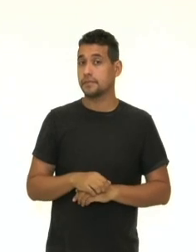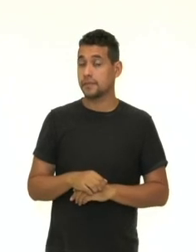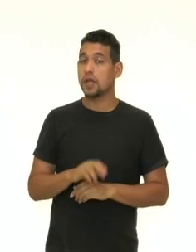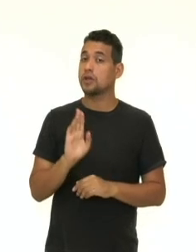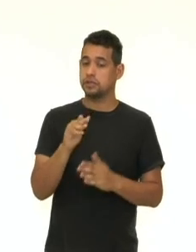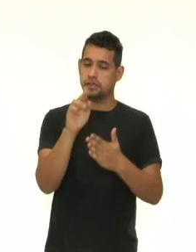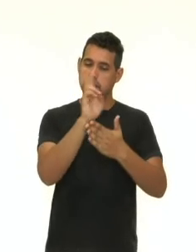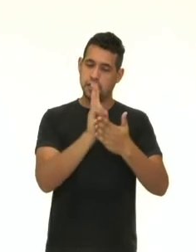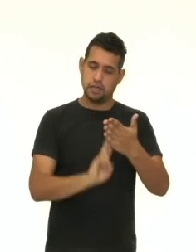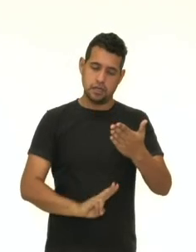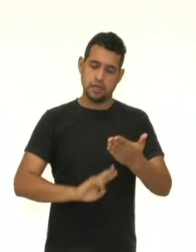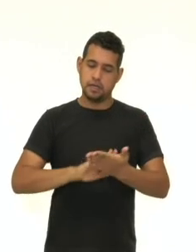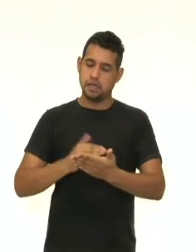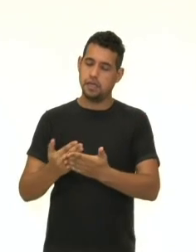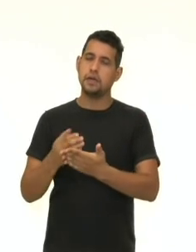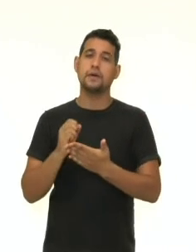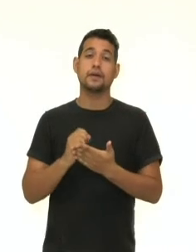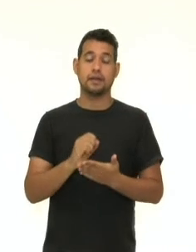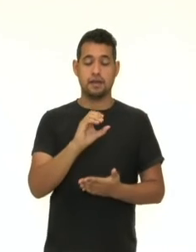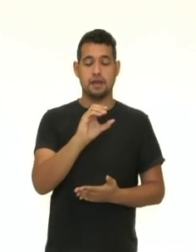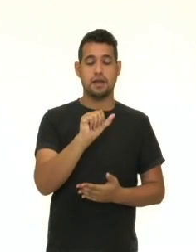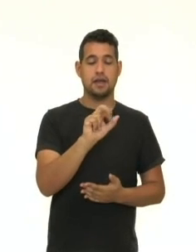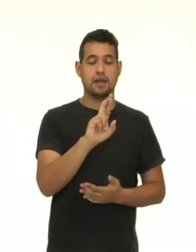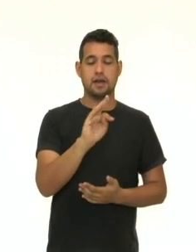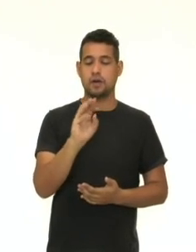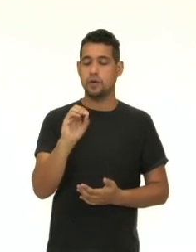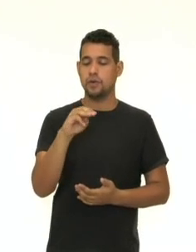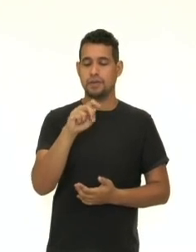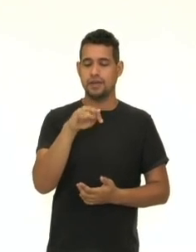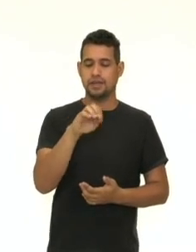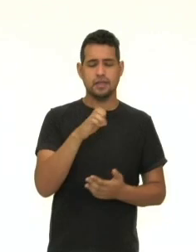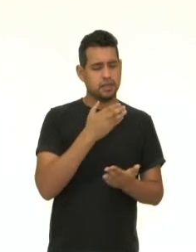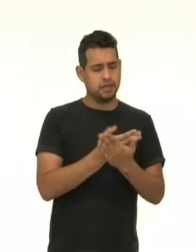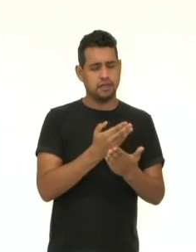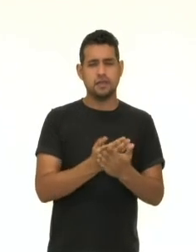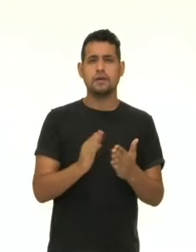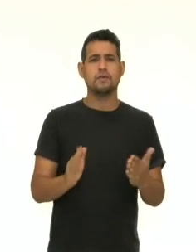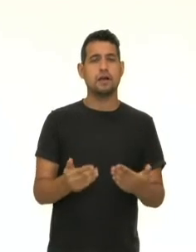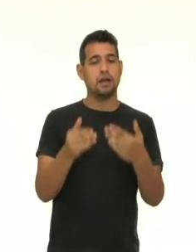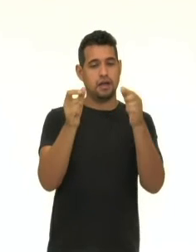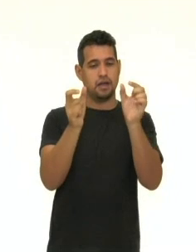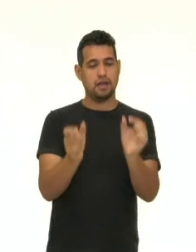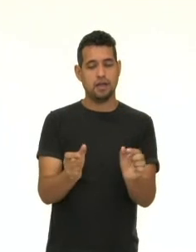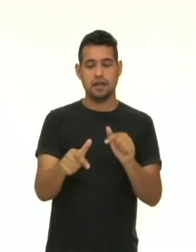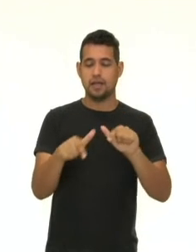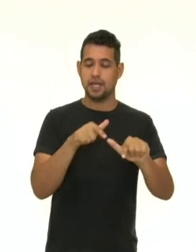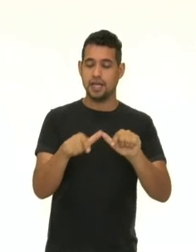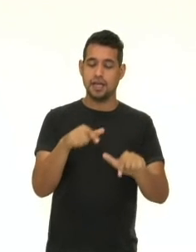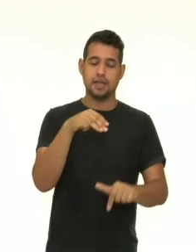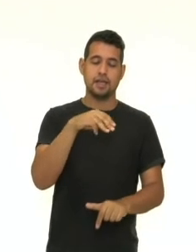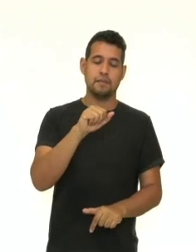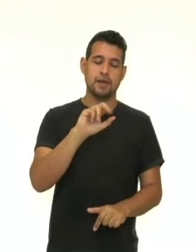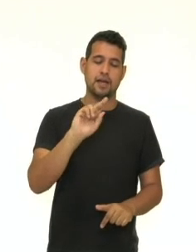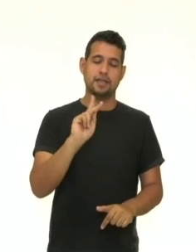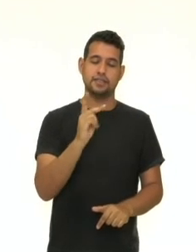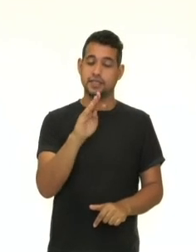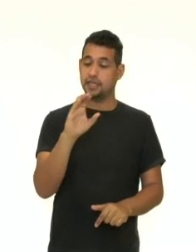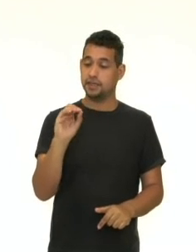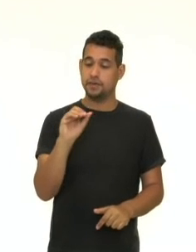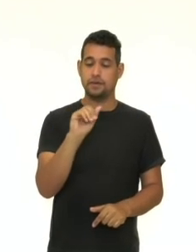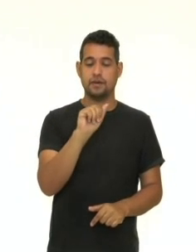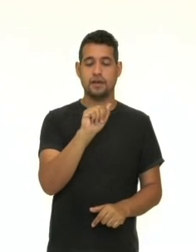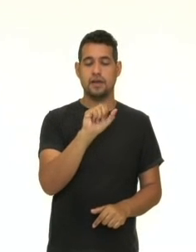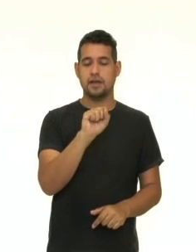Lemos e interpretamos o conto A Cartomante, estudamos sobre as características das obras de Machado de Assis